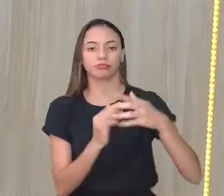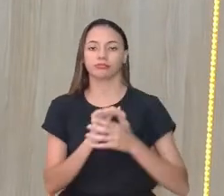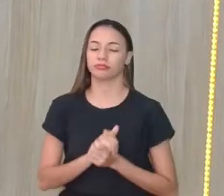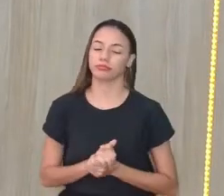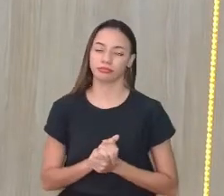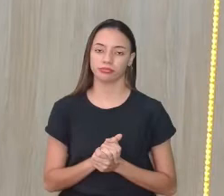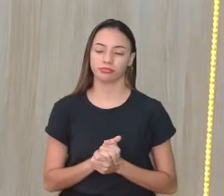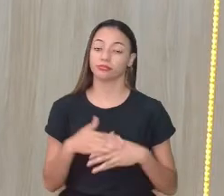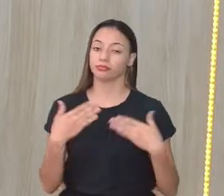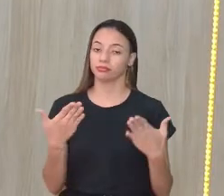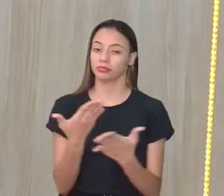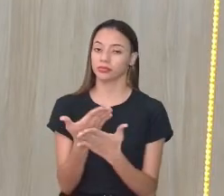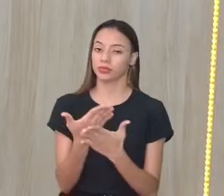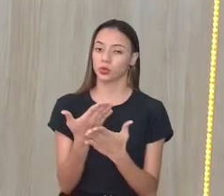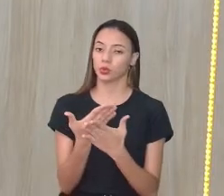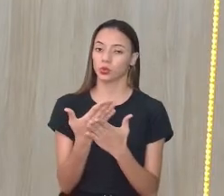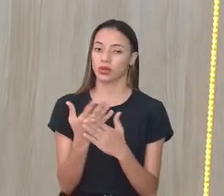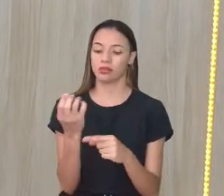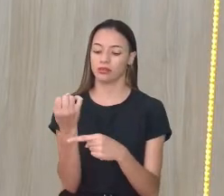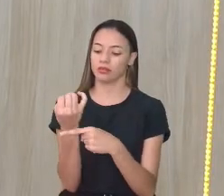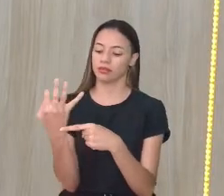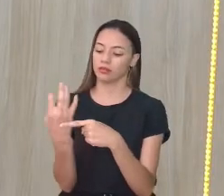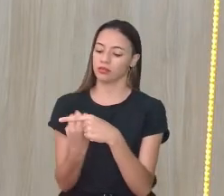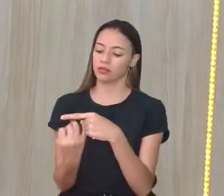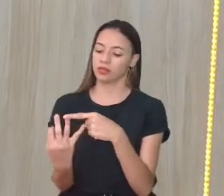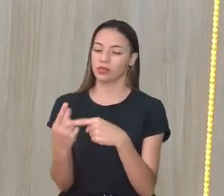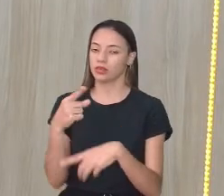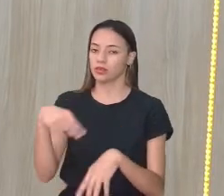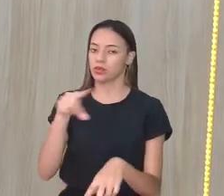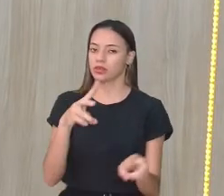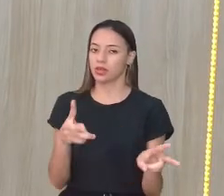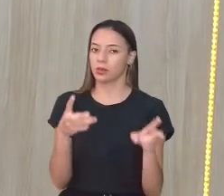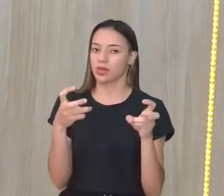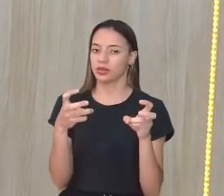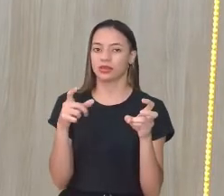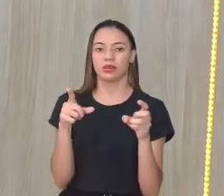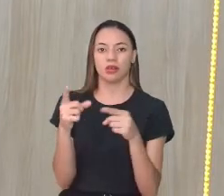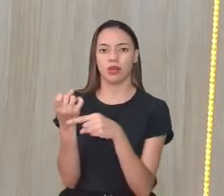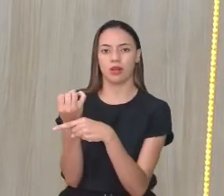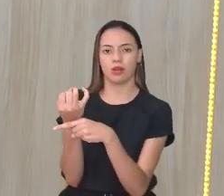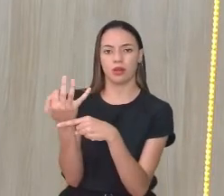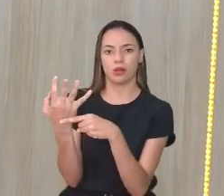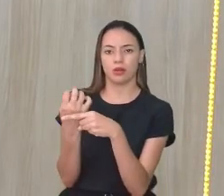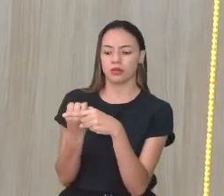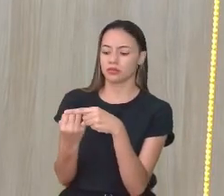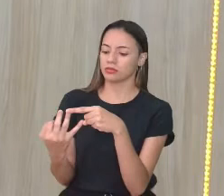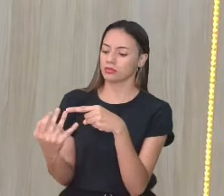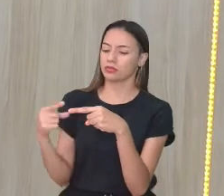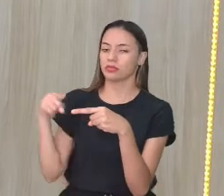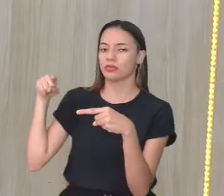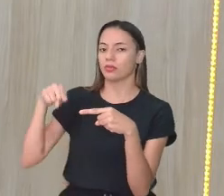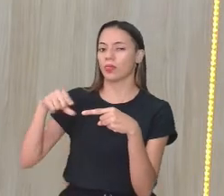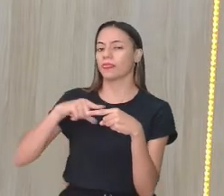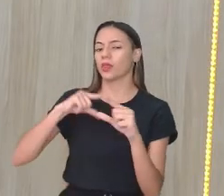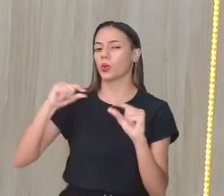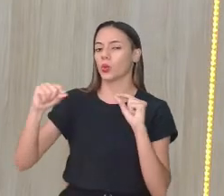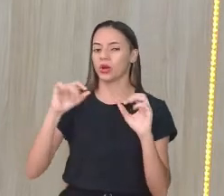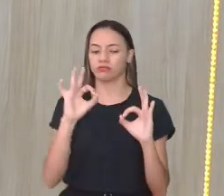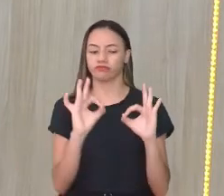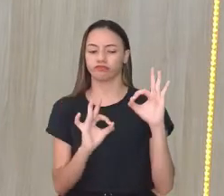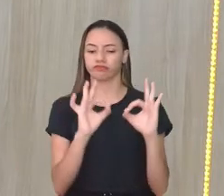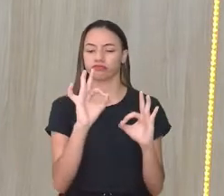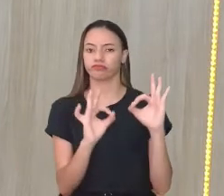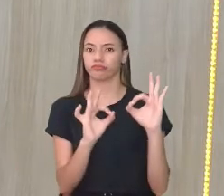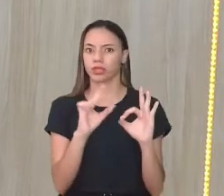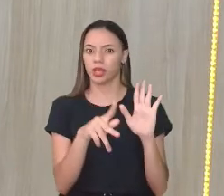Então, quando a gente vai estudar fração, vocês vão perceber que essa fração, ela tem uma organização e